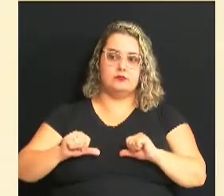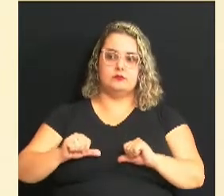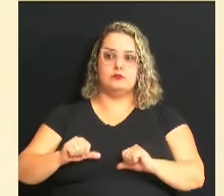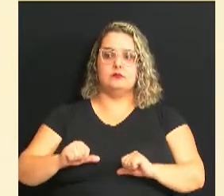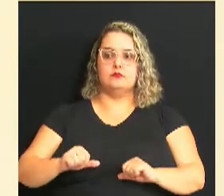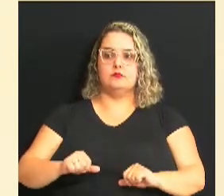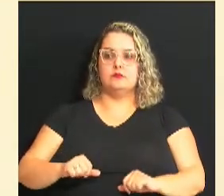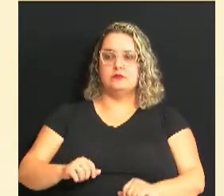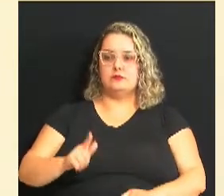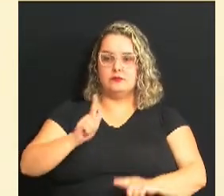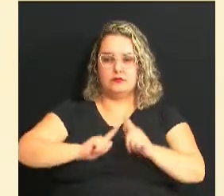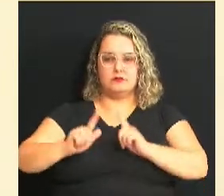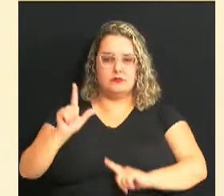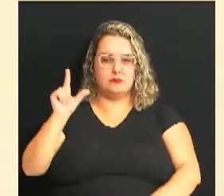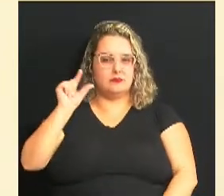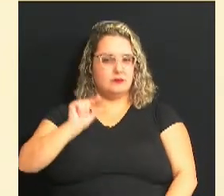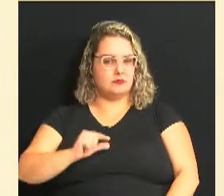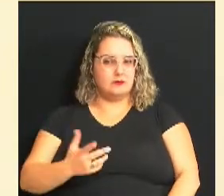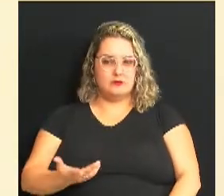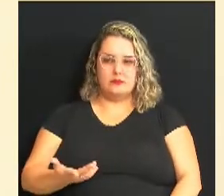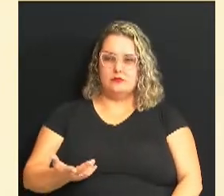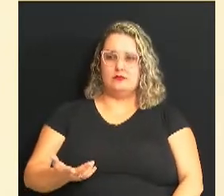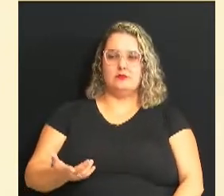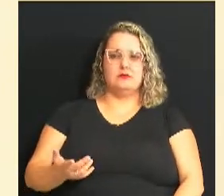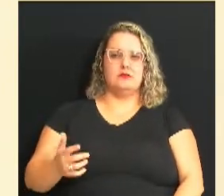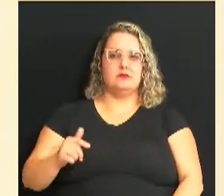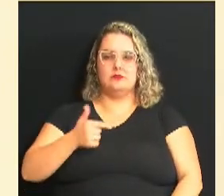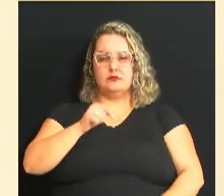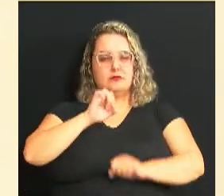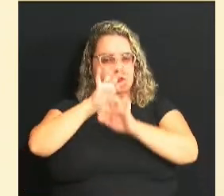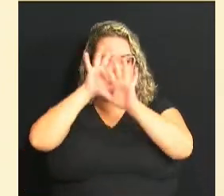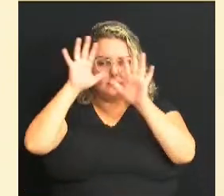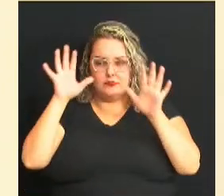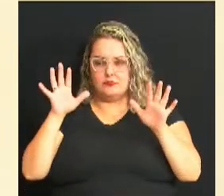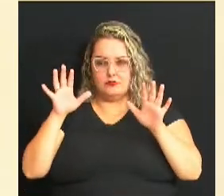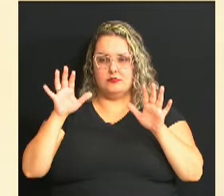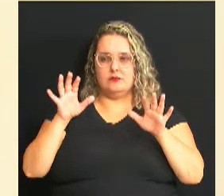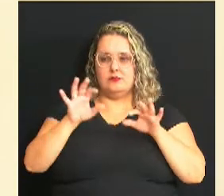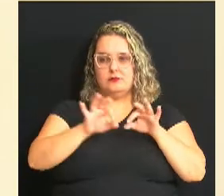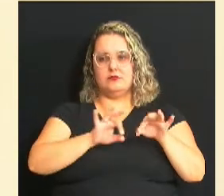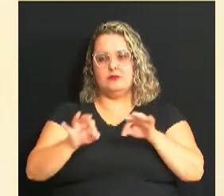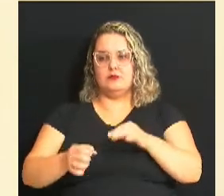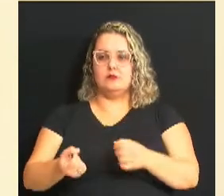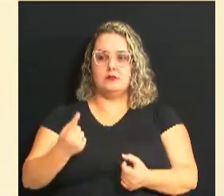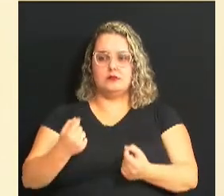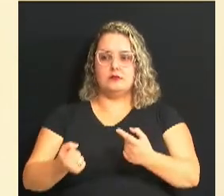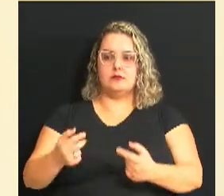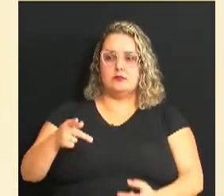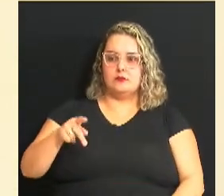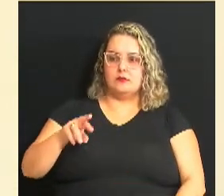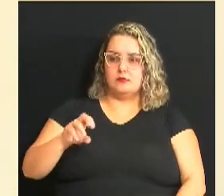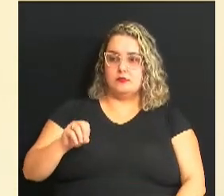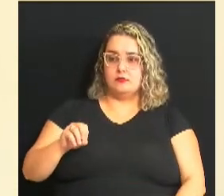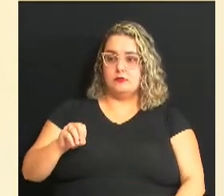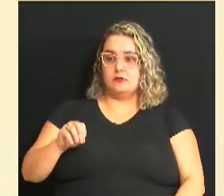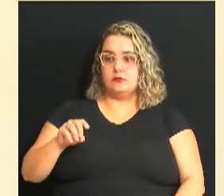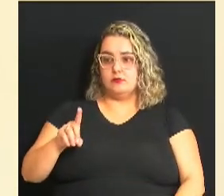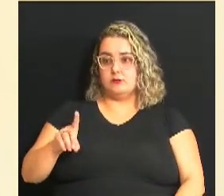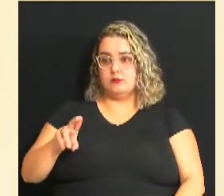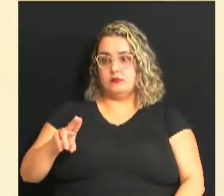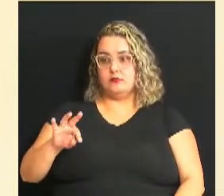ocupação, de pouca transparência, de centralização da programação em alguns poucos produtores culturais. Então, que a gente possa se